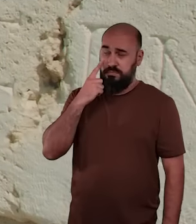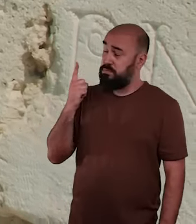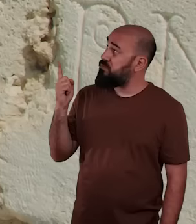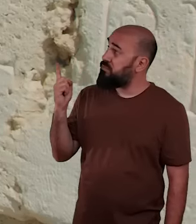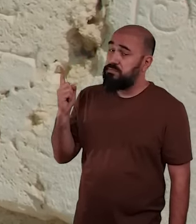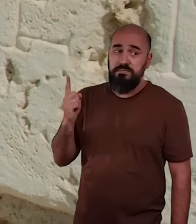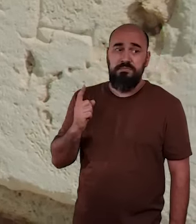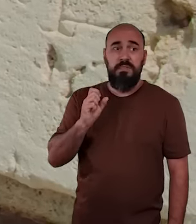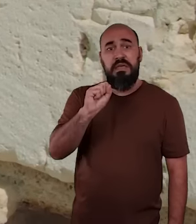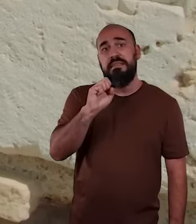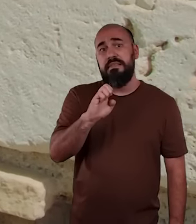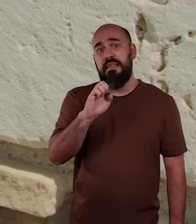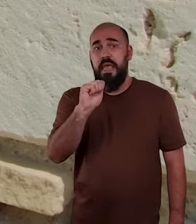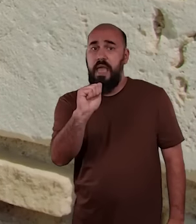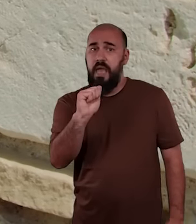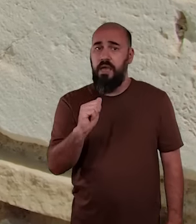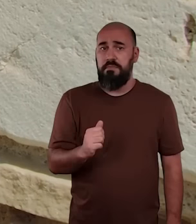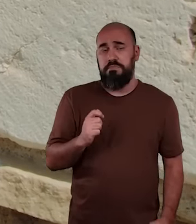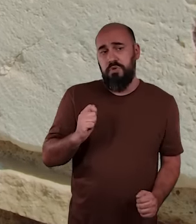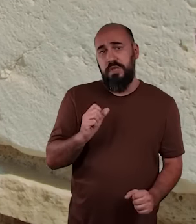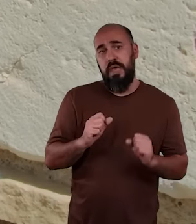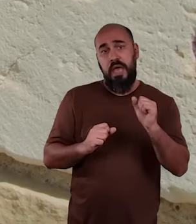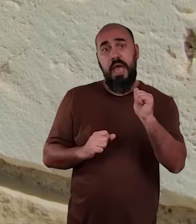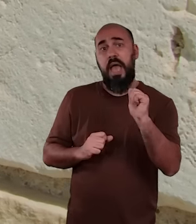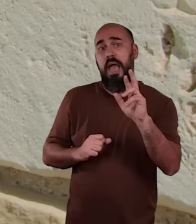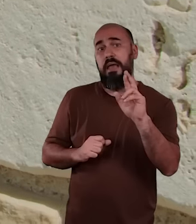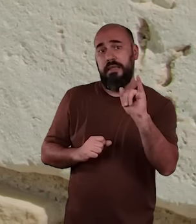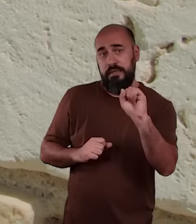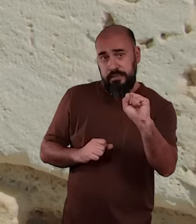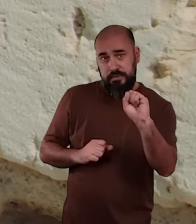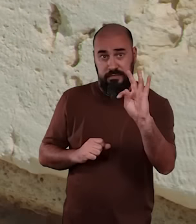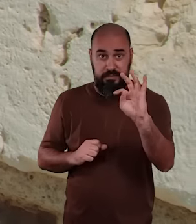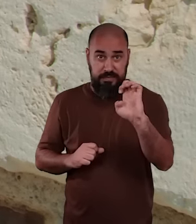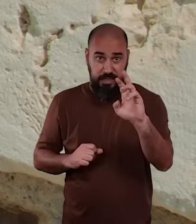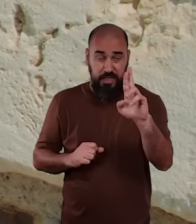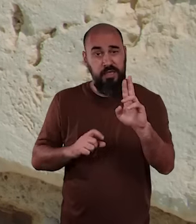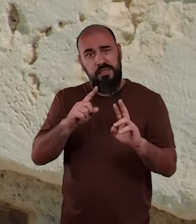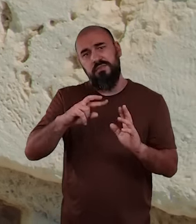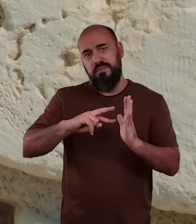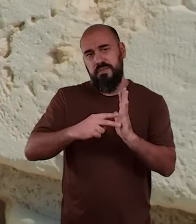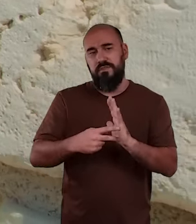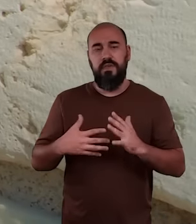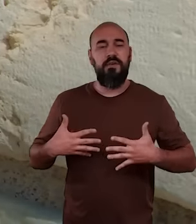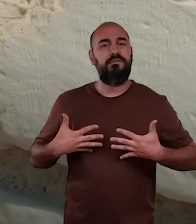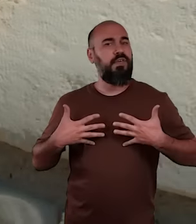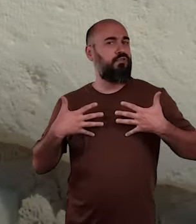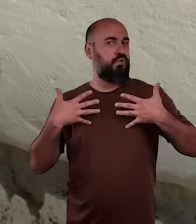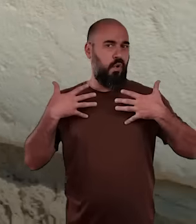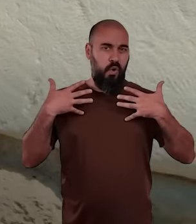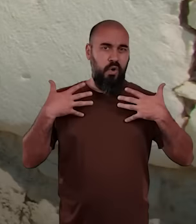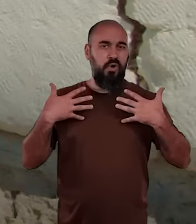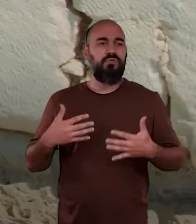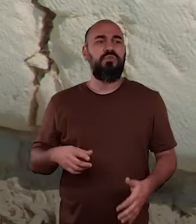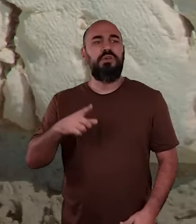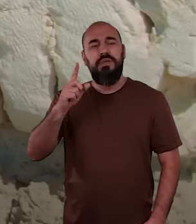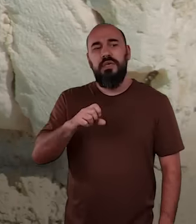e Aris, que pode ser a abreviatura de Aristes, significa virtuoso, e